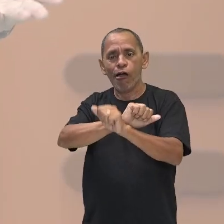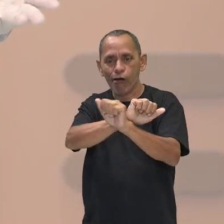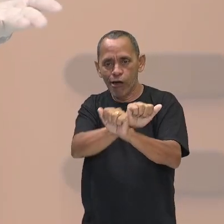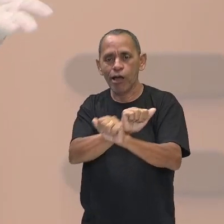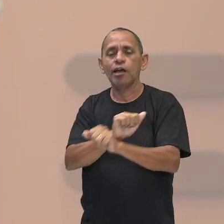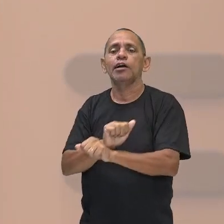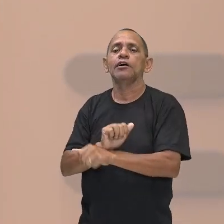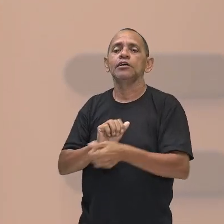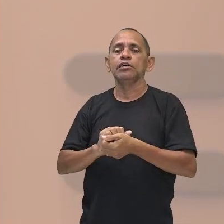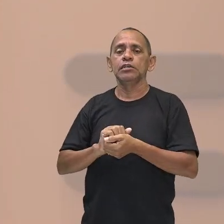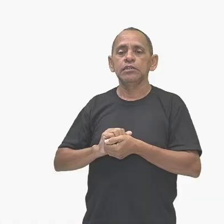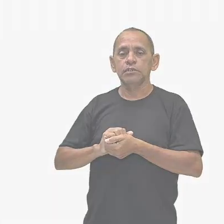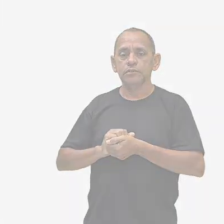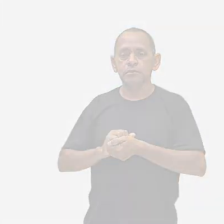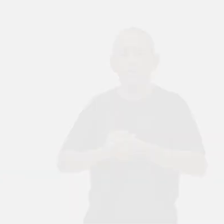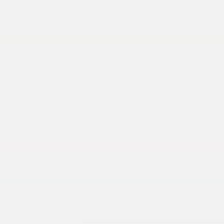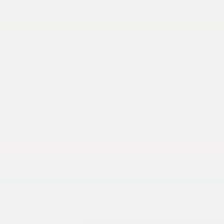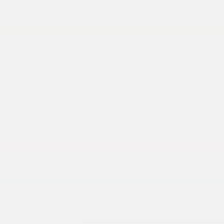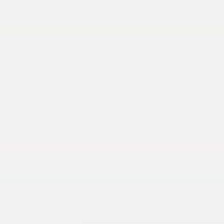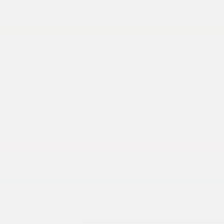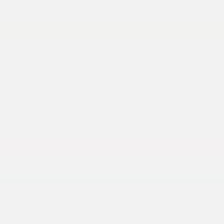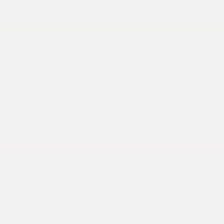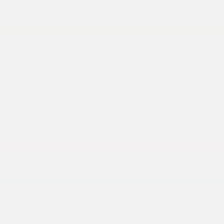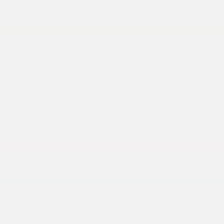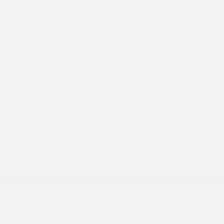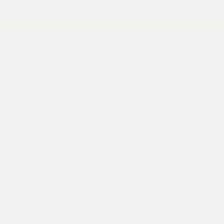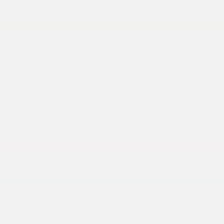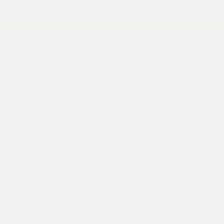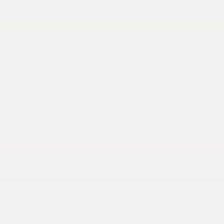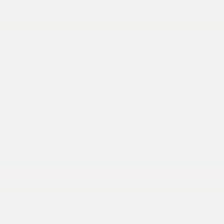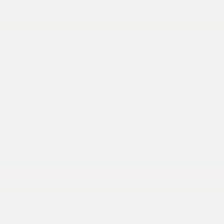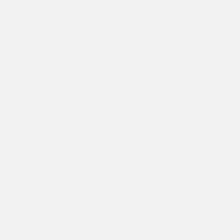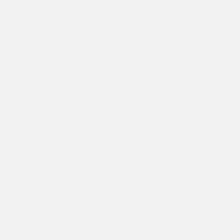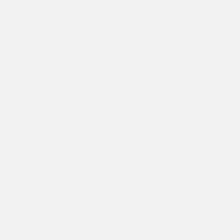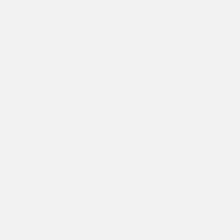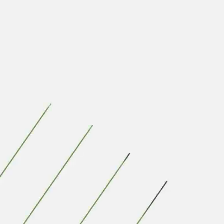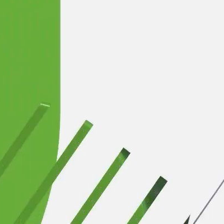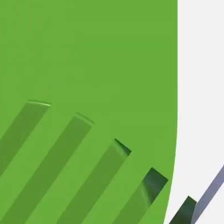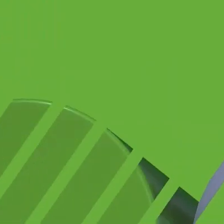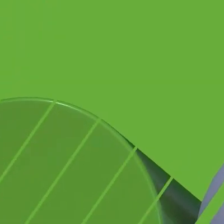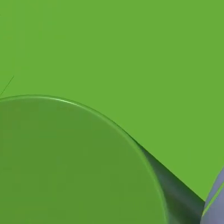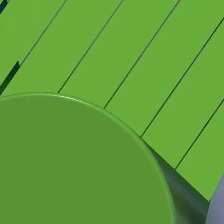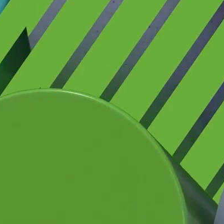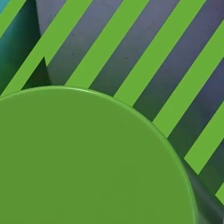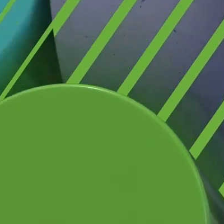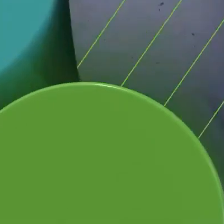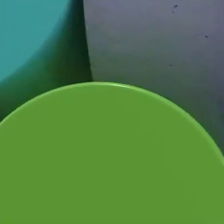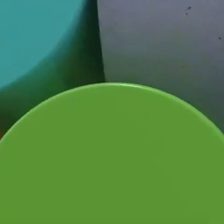a professora se despede.